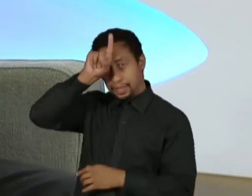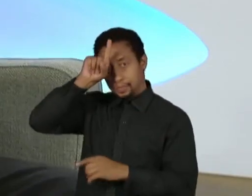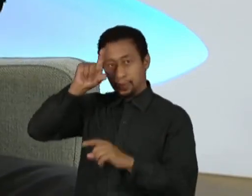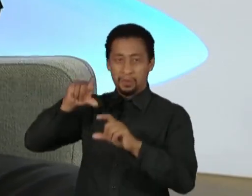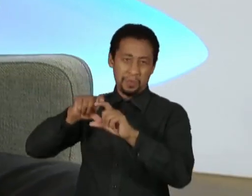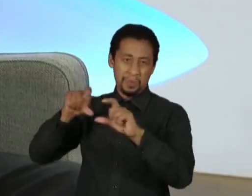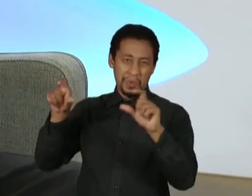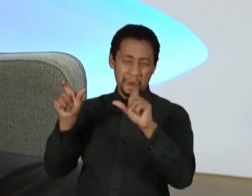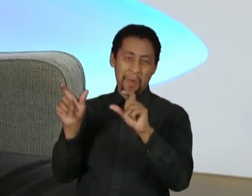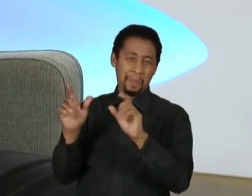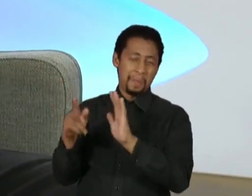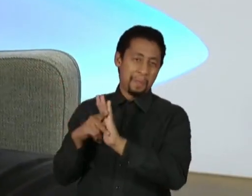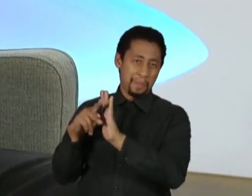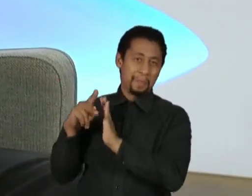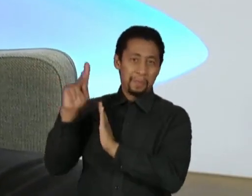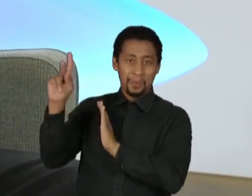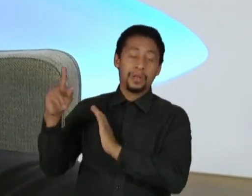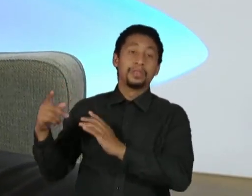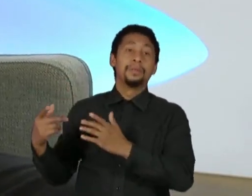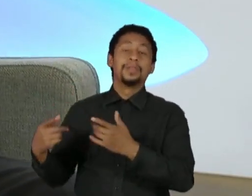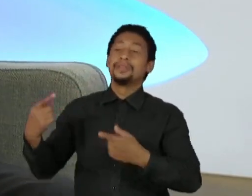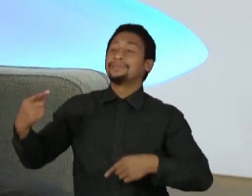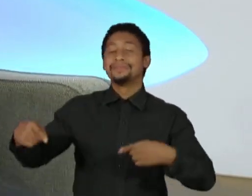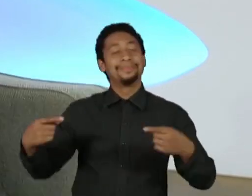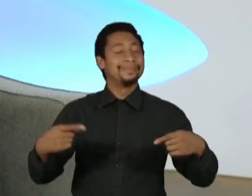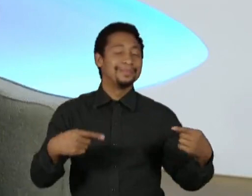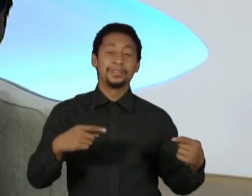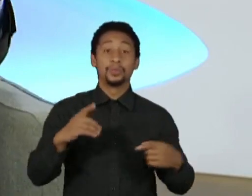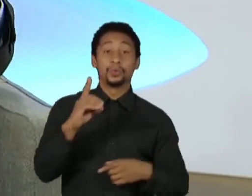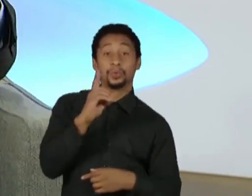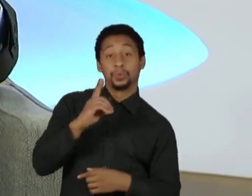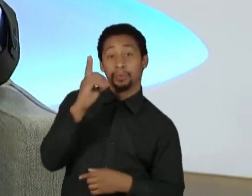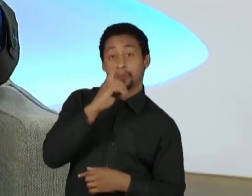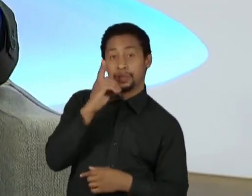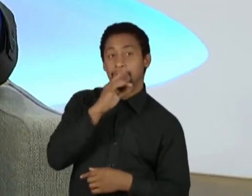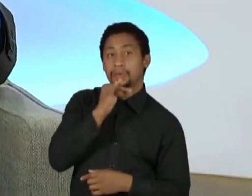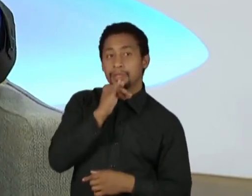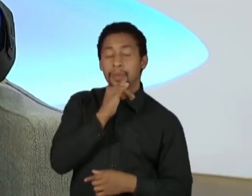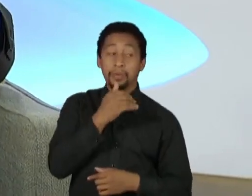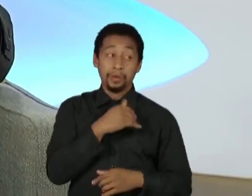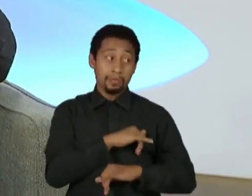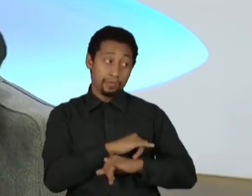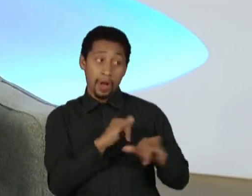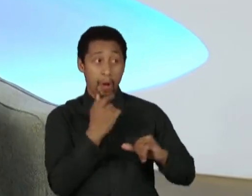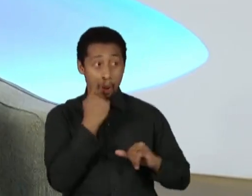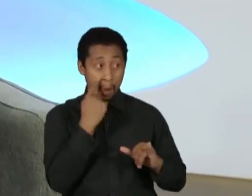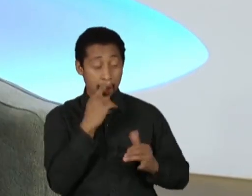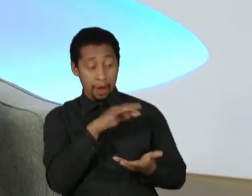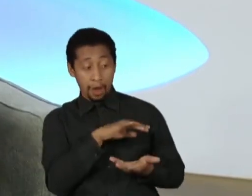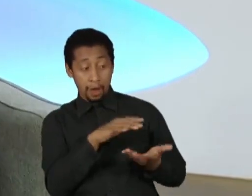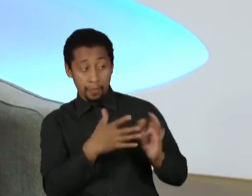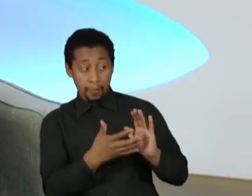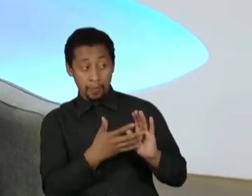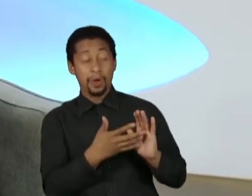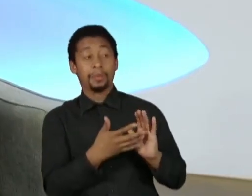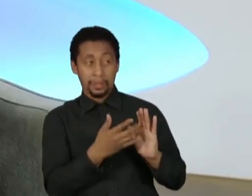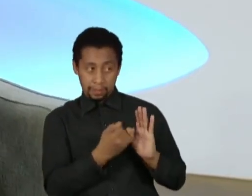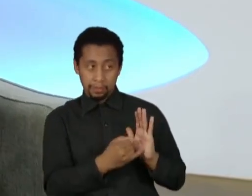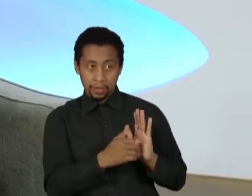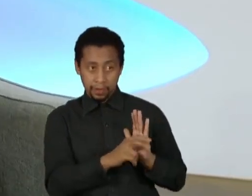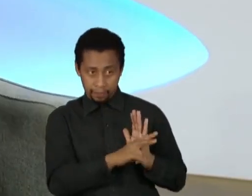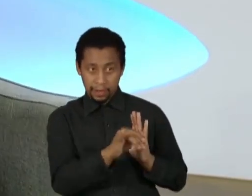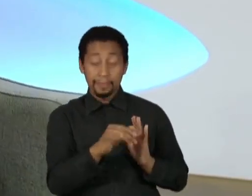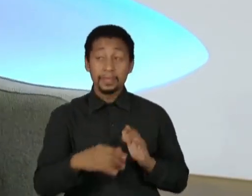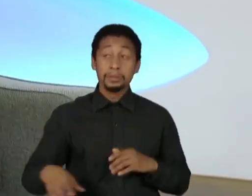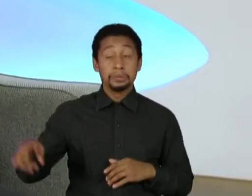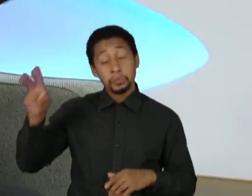João tags rede discurso de domingo né a gente fala que vai fazer a reforma tributária é mas na segunda na terça na quarta na